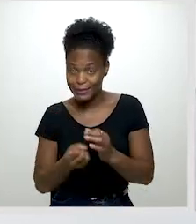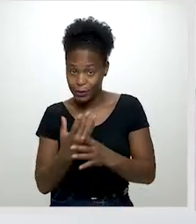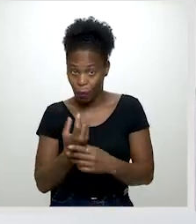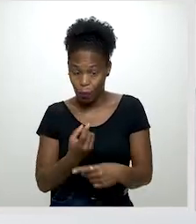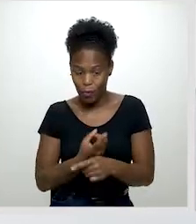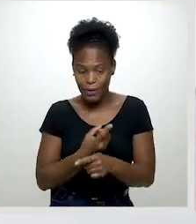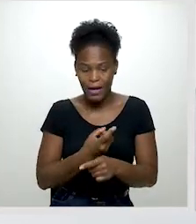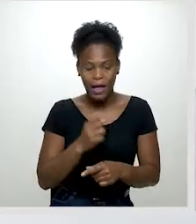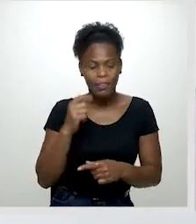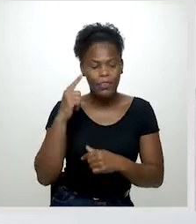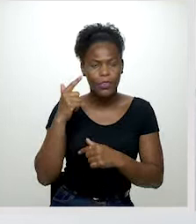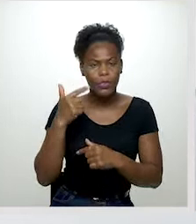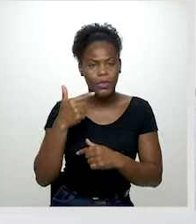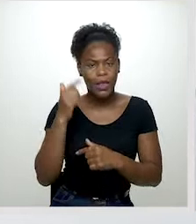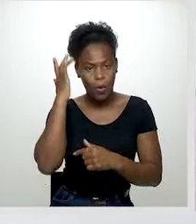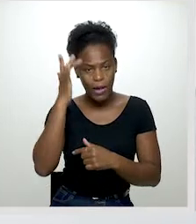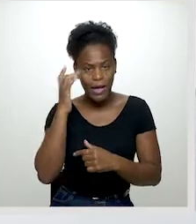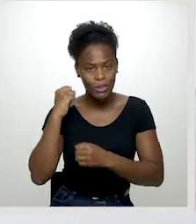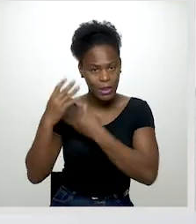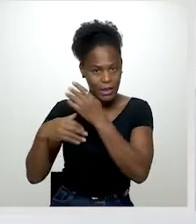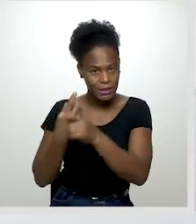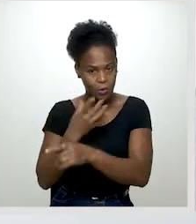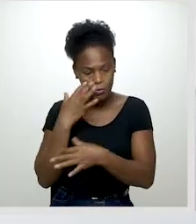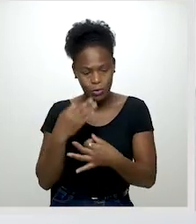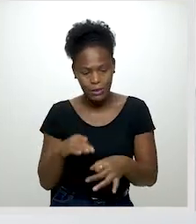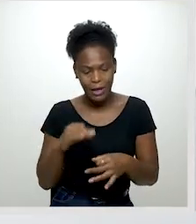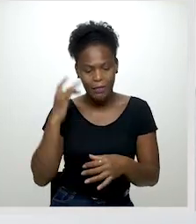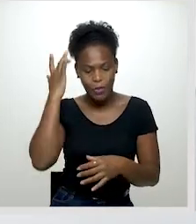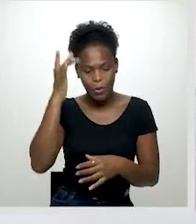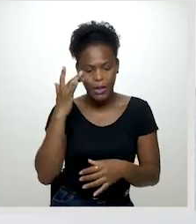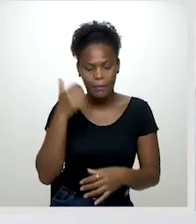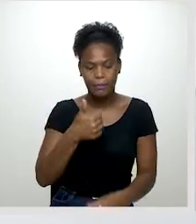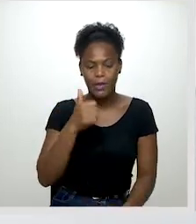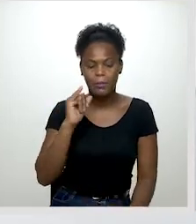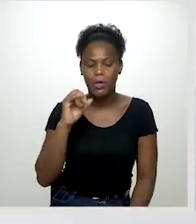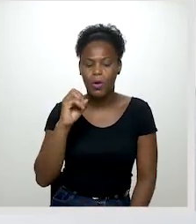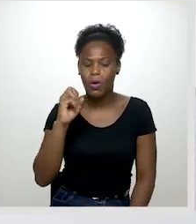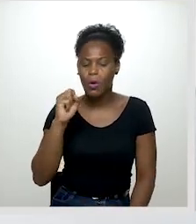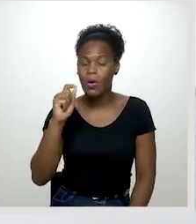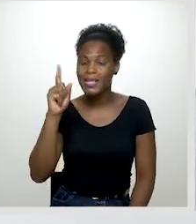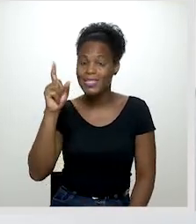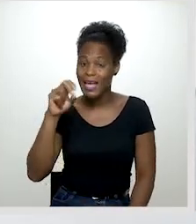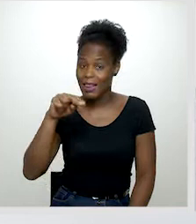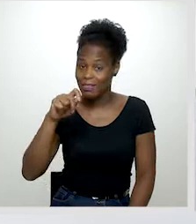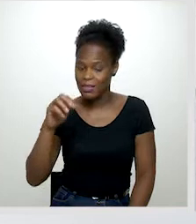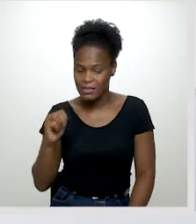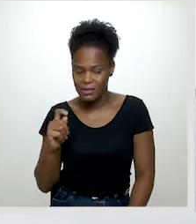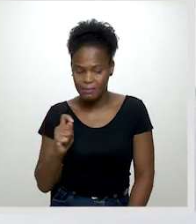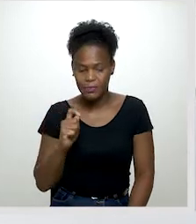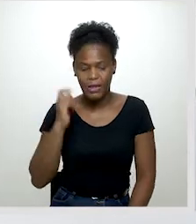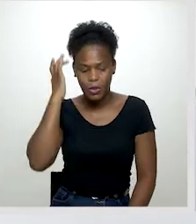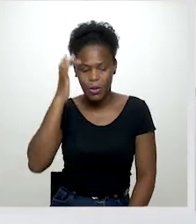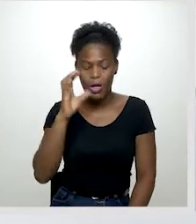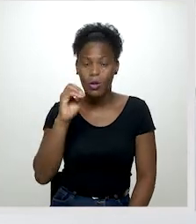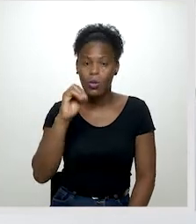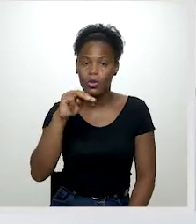espontânea, teoria da biogênese, teoria cosmozóica e teoria de evolução química,